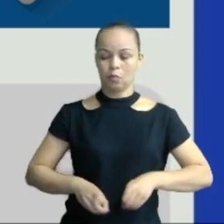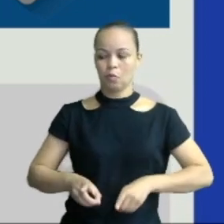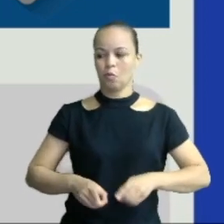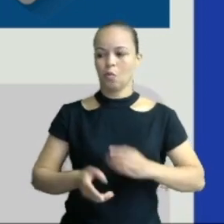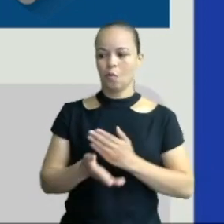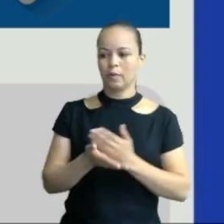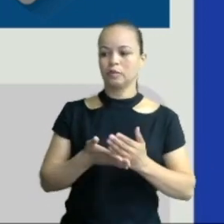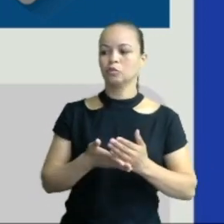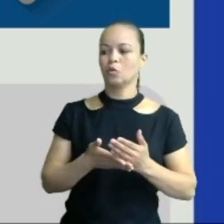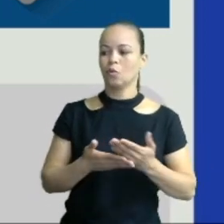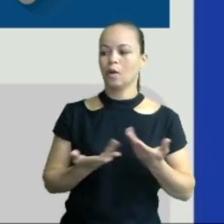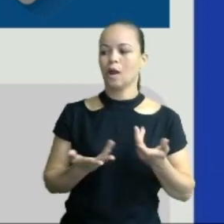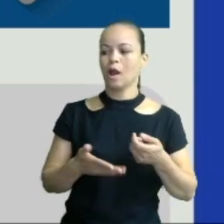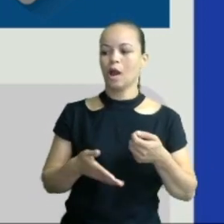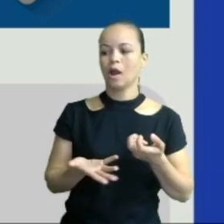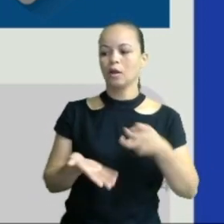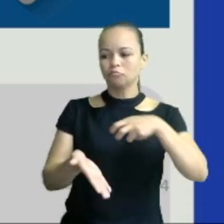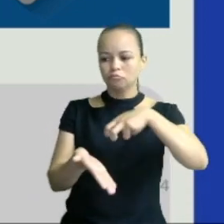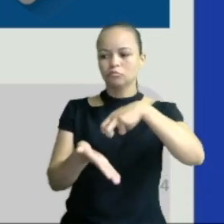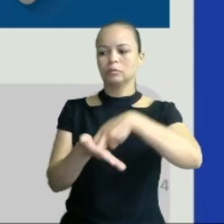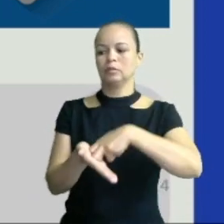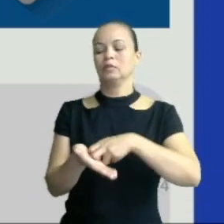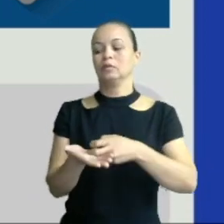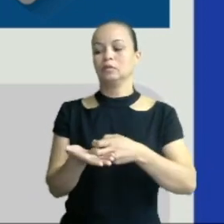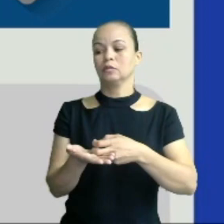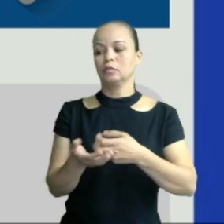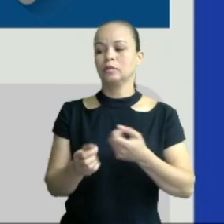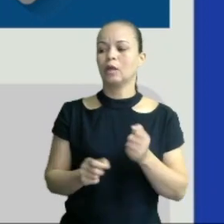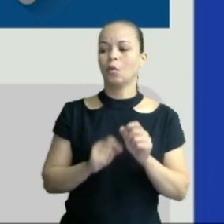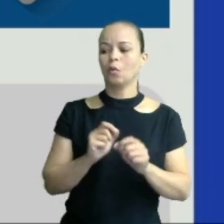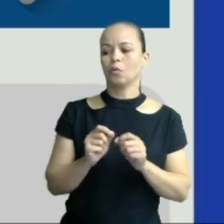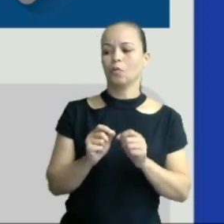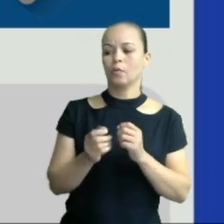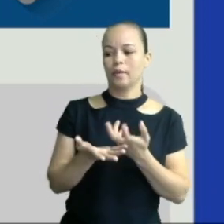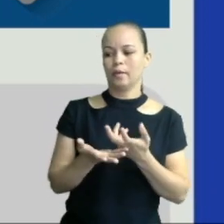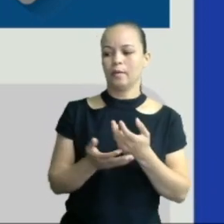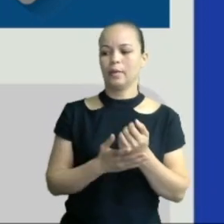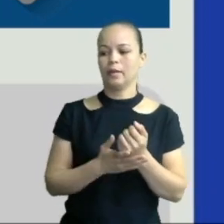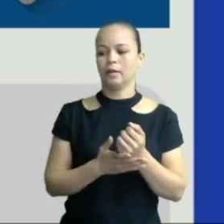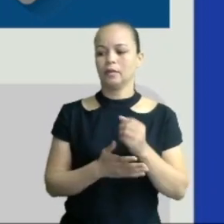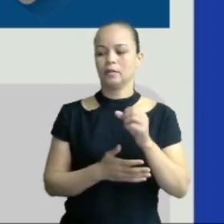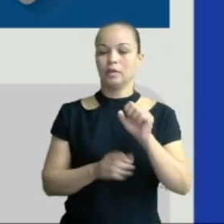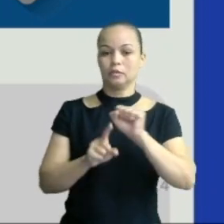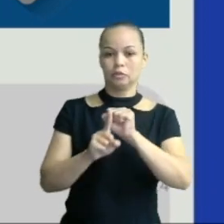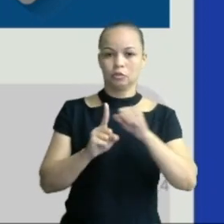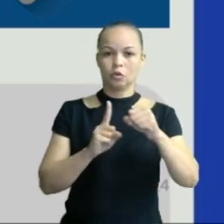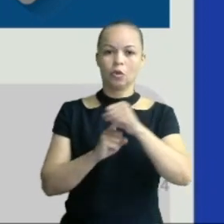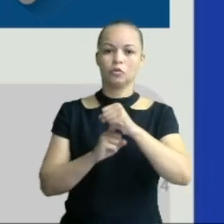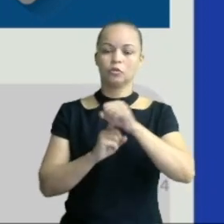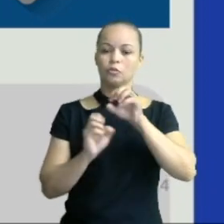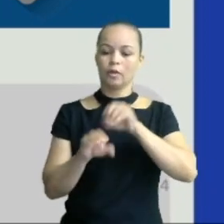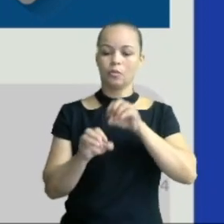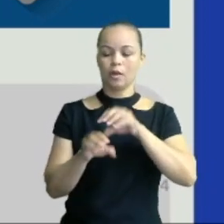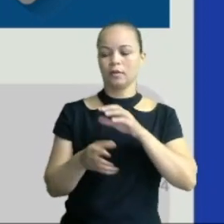socioeducativa. Então, cumprir é um verbo. Então, não se utiliza crase. Antes de